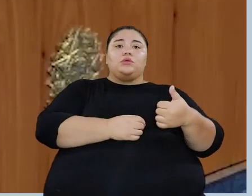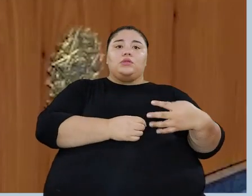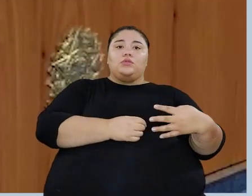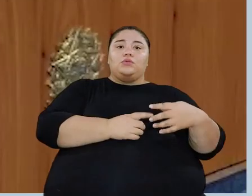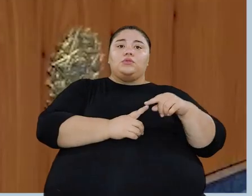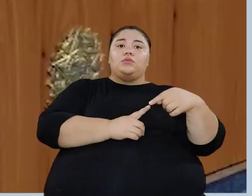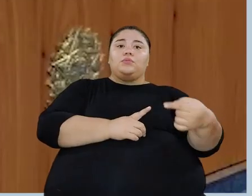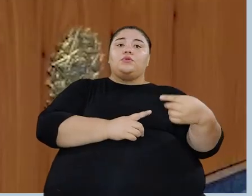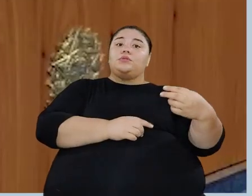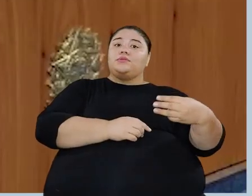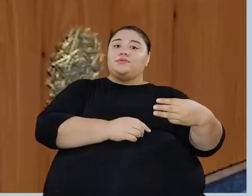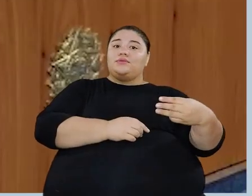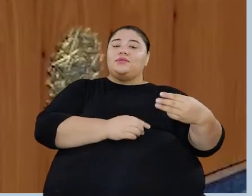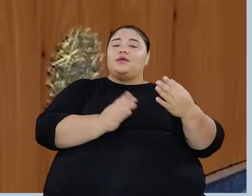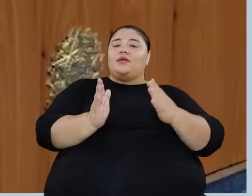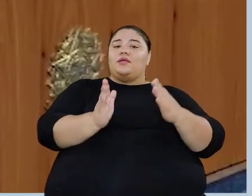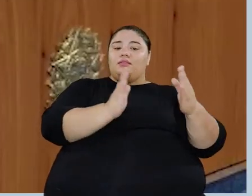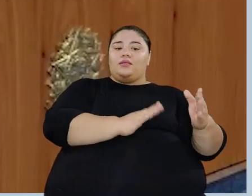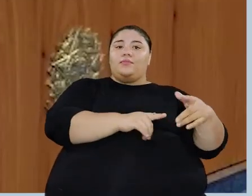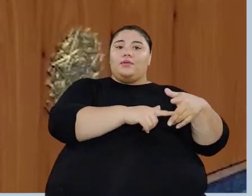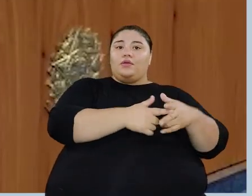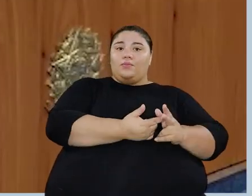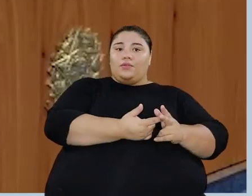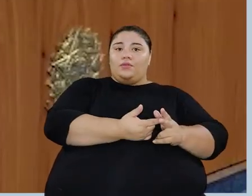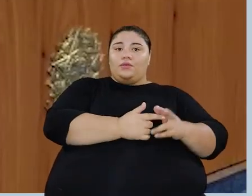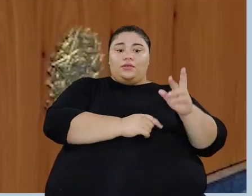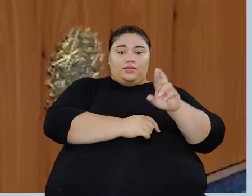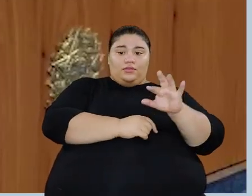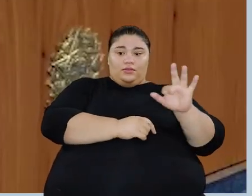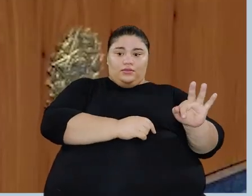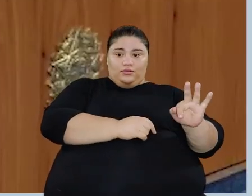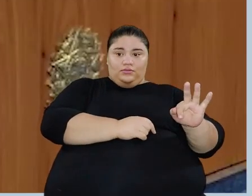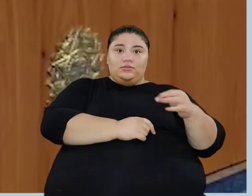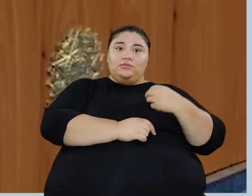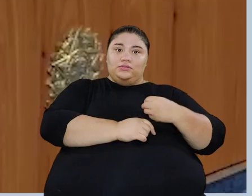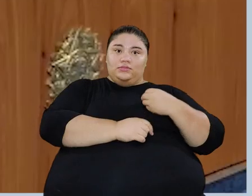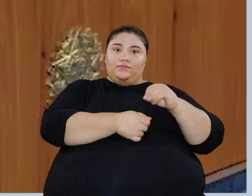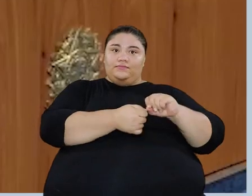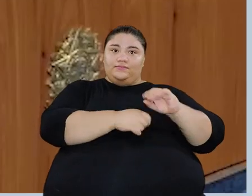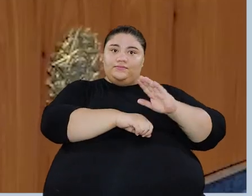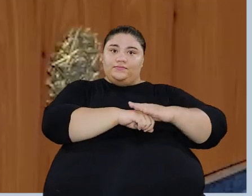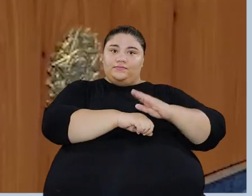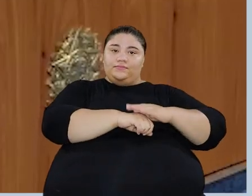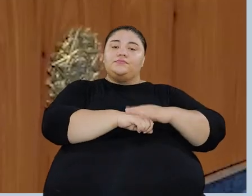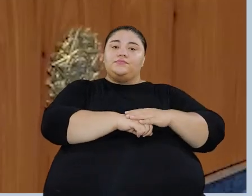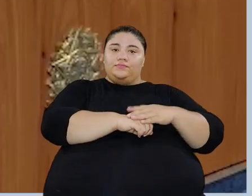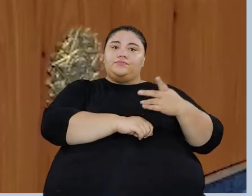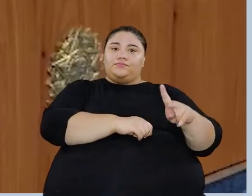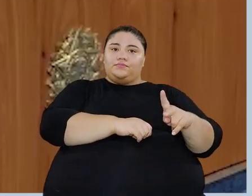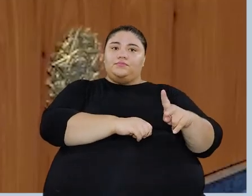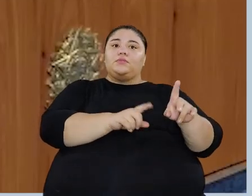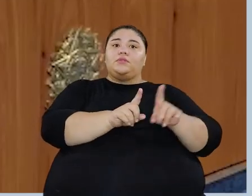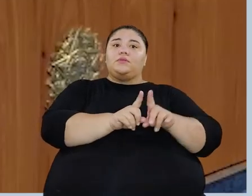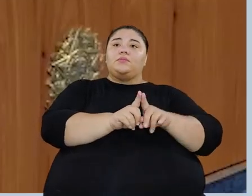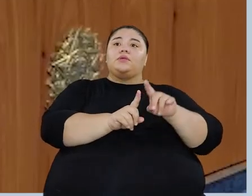e iremos para a terceira etapa, que é a regulamentação. A Receita Federal está fazendo a sua parte com a CBS